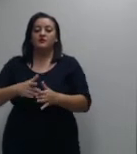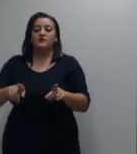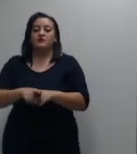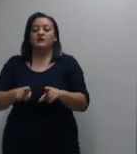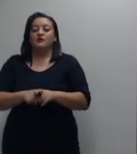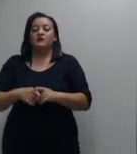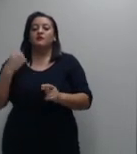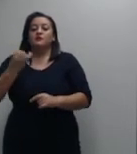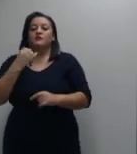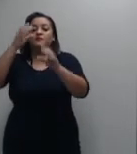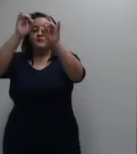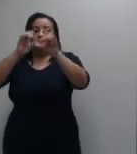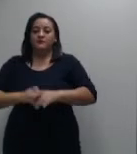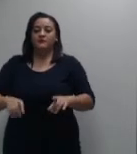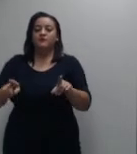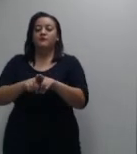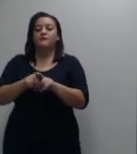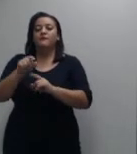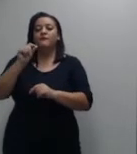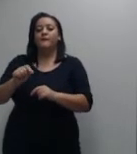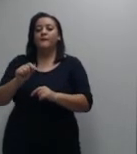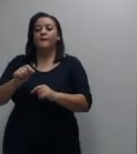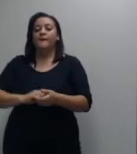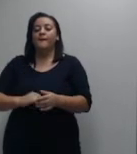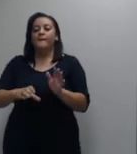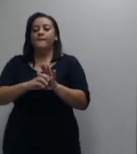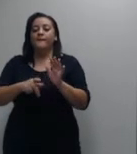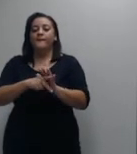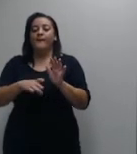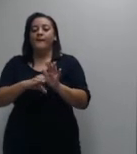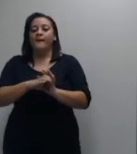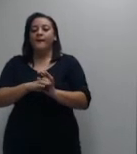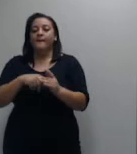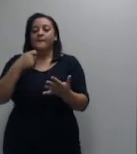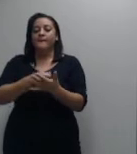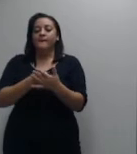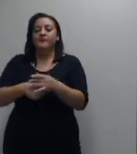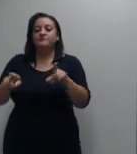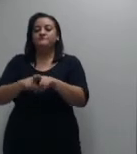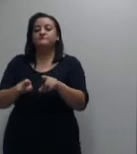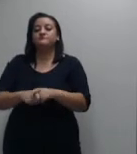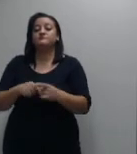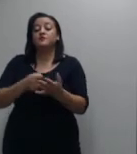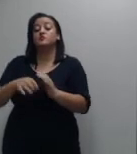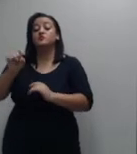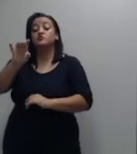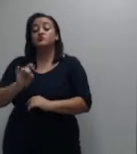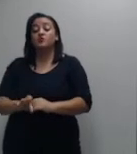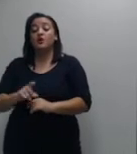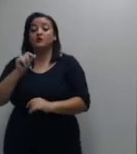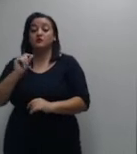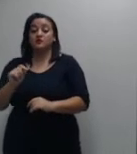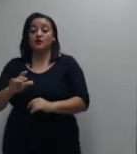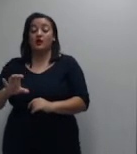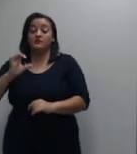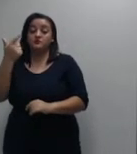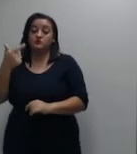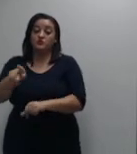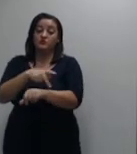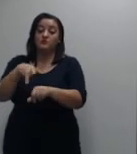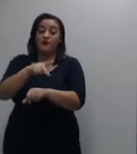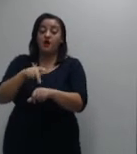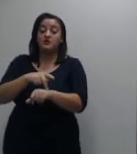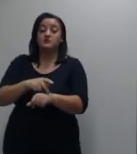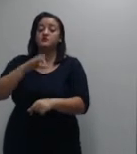importante salientar no ponto eu corto processo civil aplicável à espécie exige apenas que a decisão estrangeiro seja esse